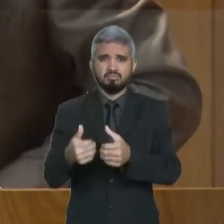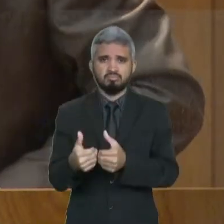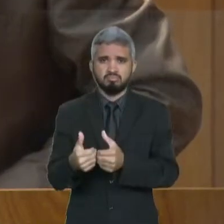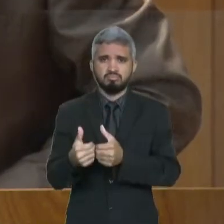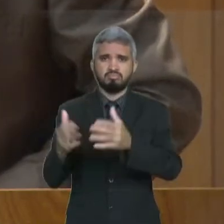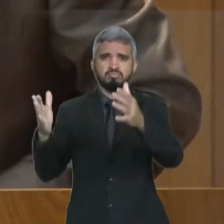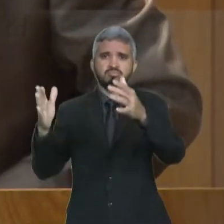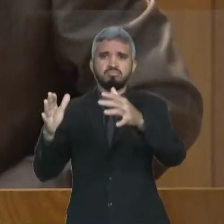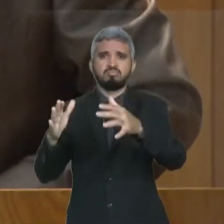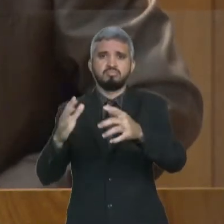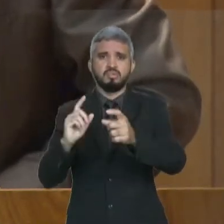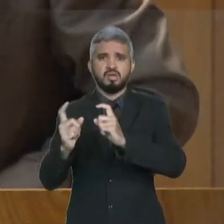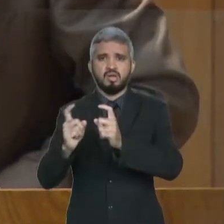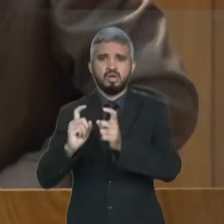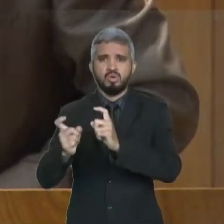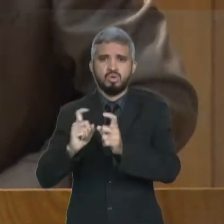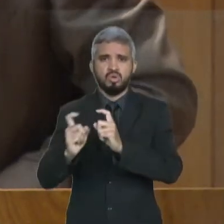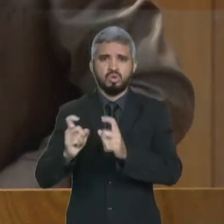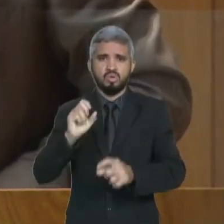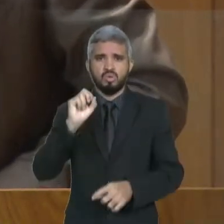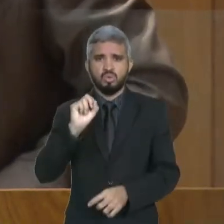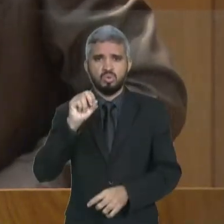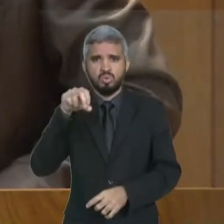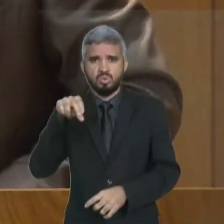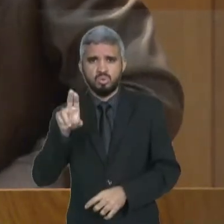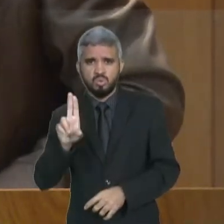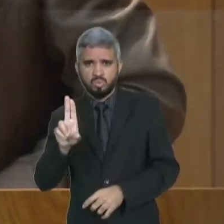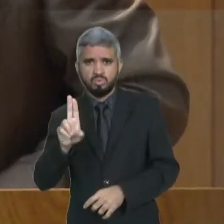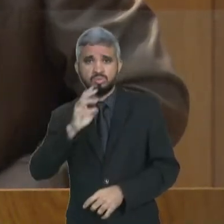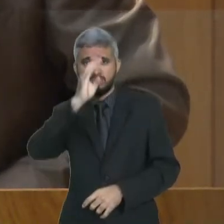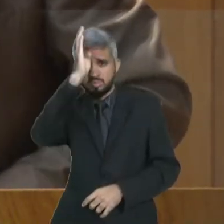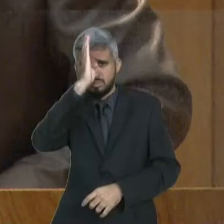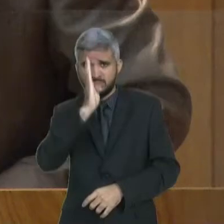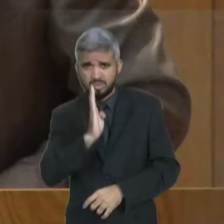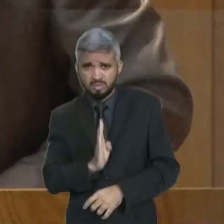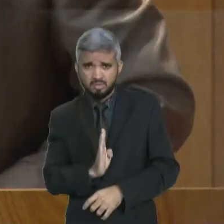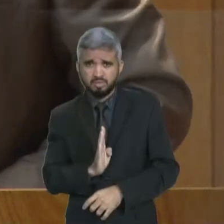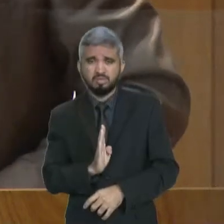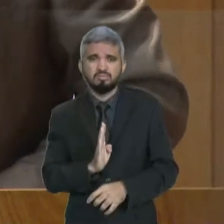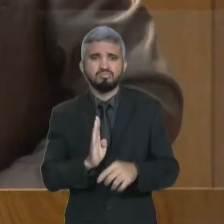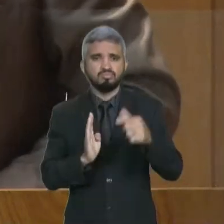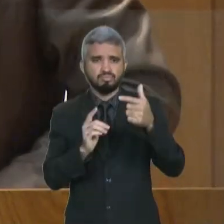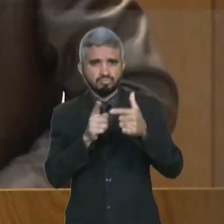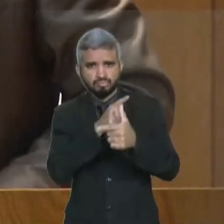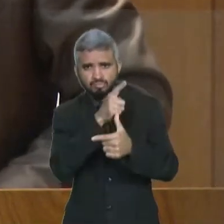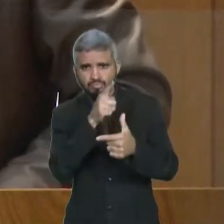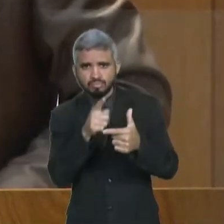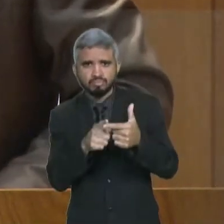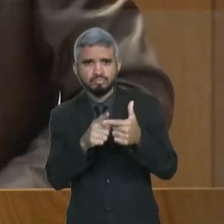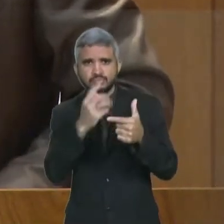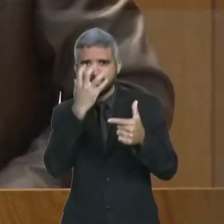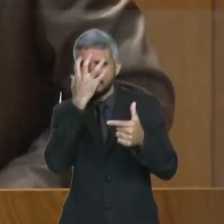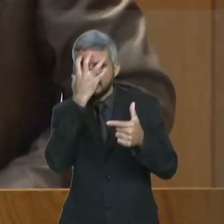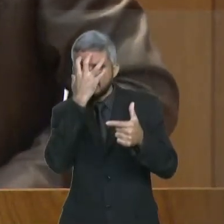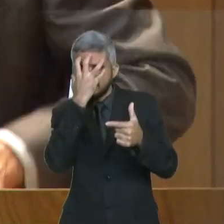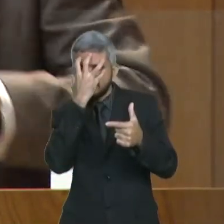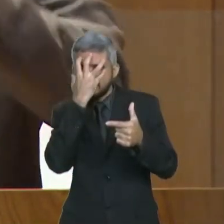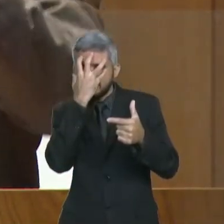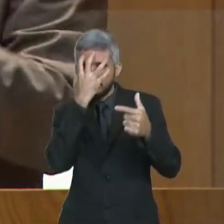e o Brasil se envergonhe está submetido a outra vez a chacota e um vexame internacional